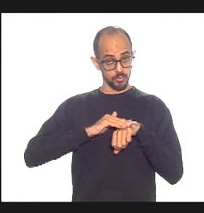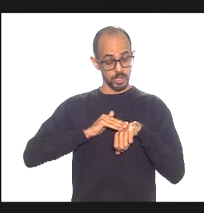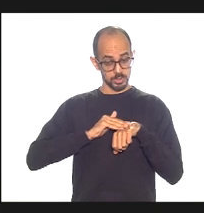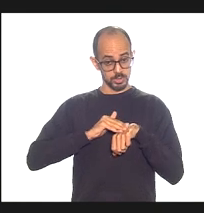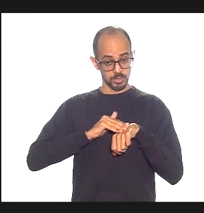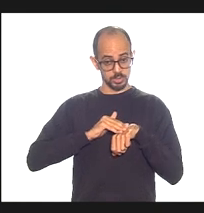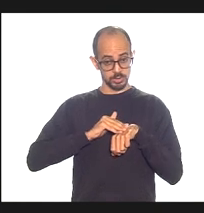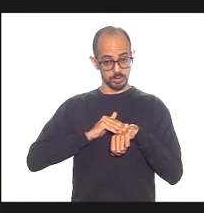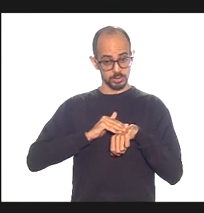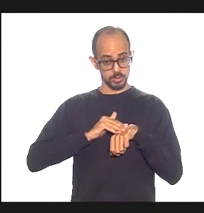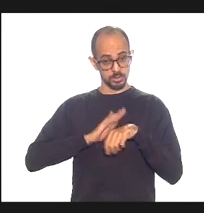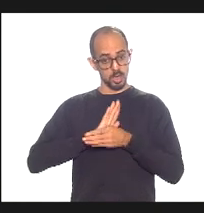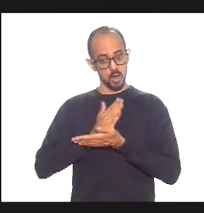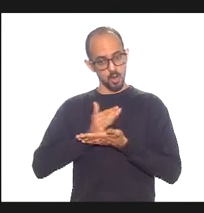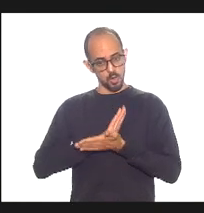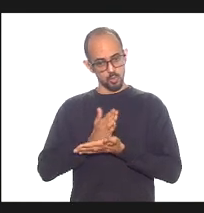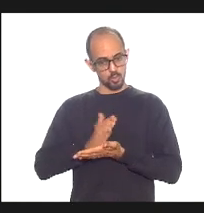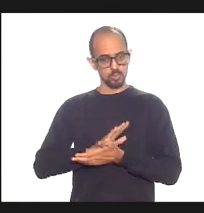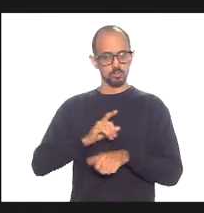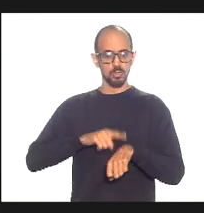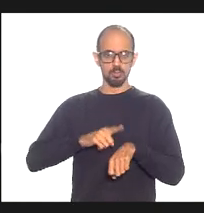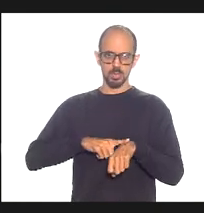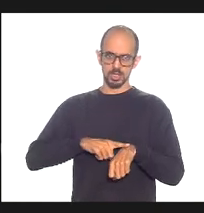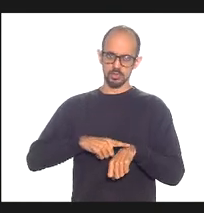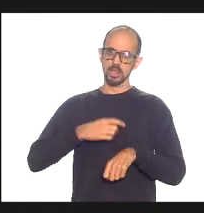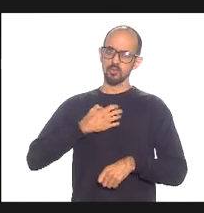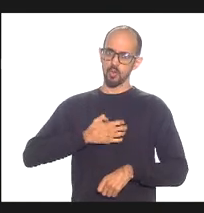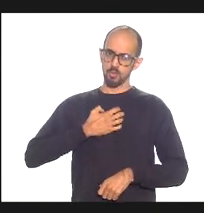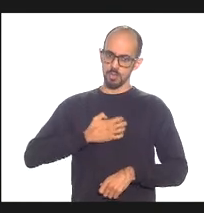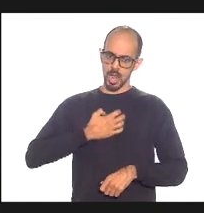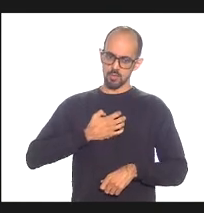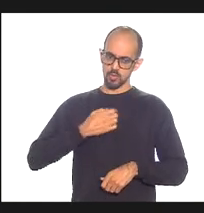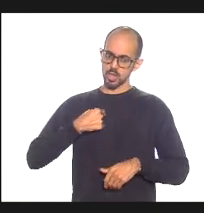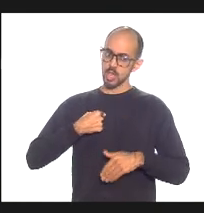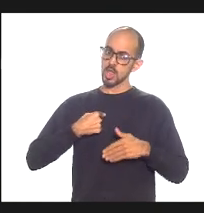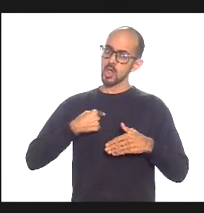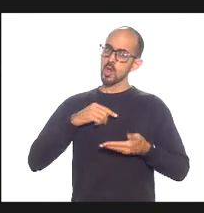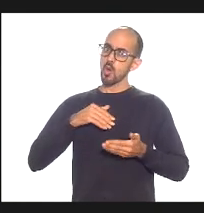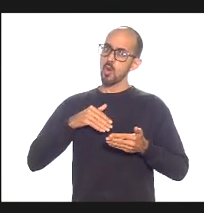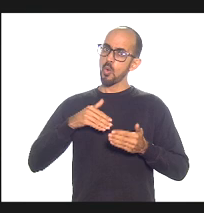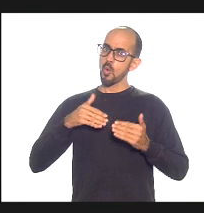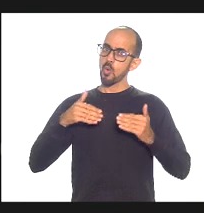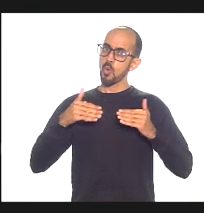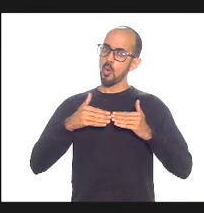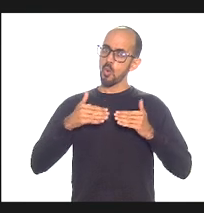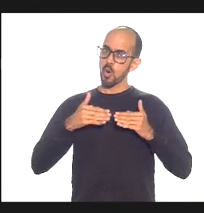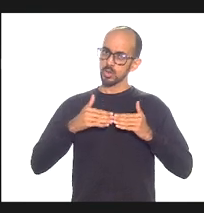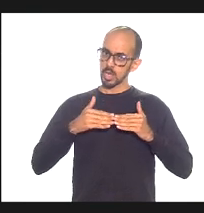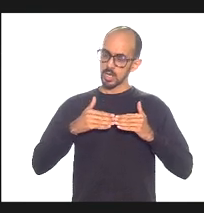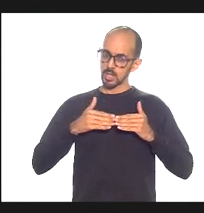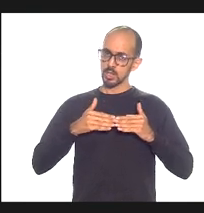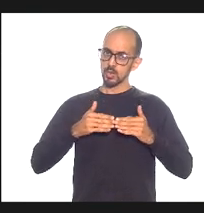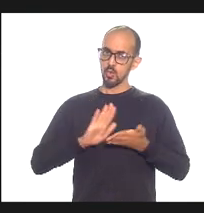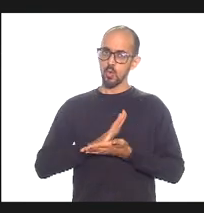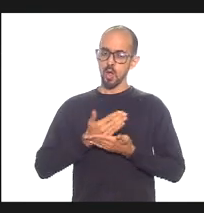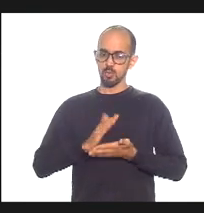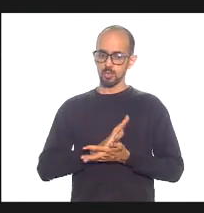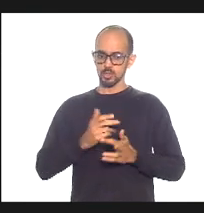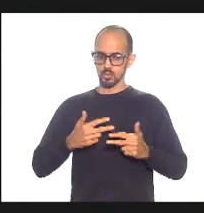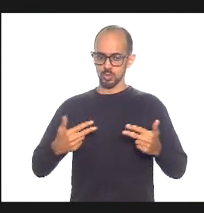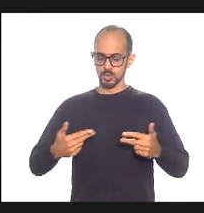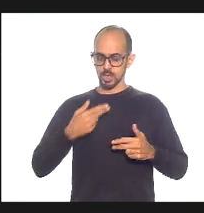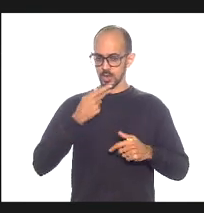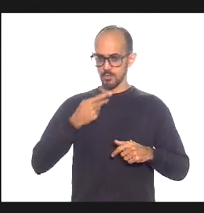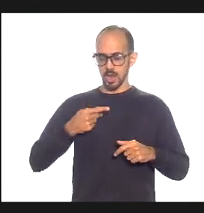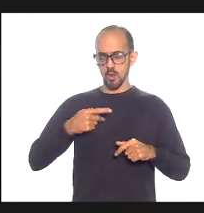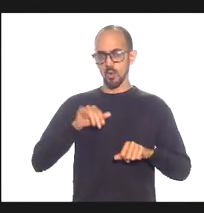em alguns momentos ele se exaltou, que faz parte também, eu concordei com eles em alguns pontos que ele mencionou em